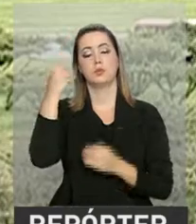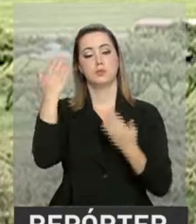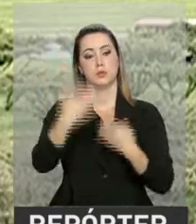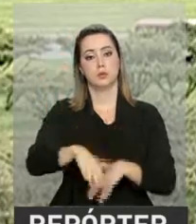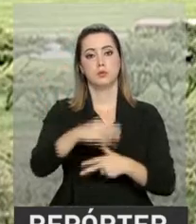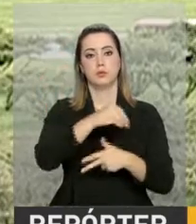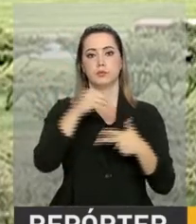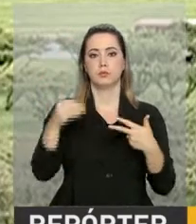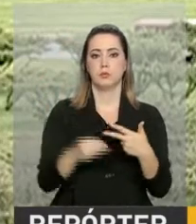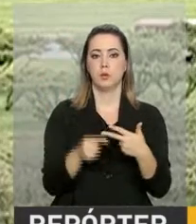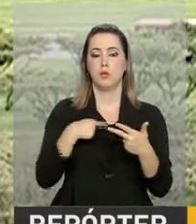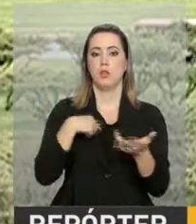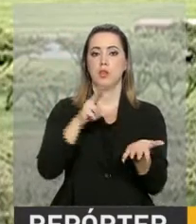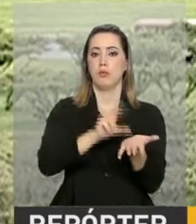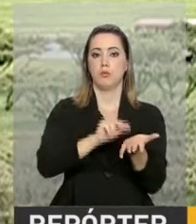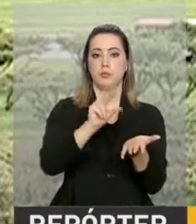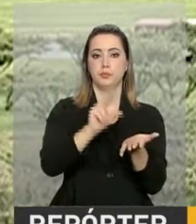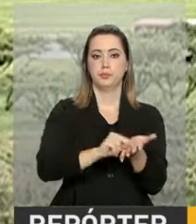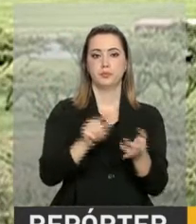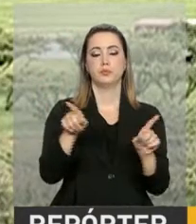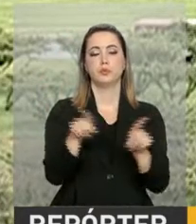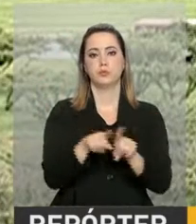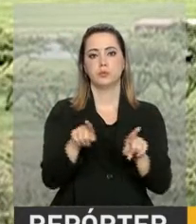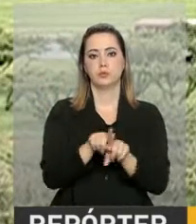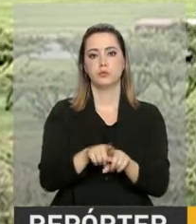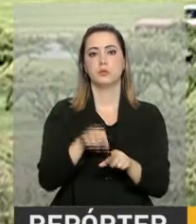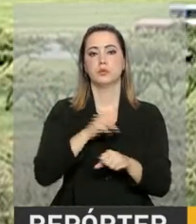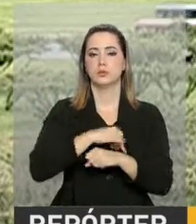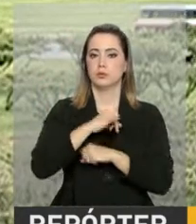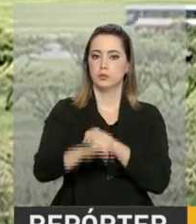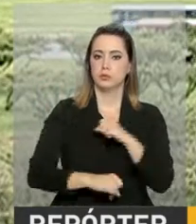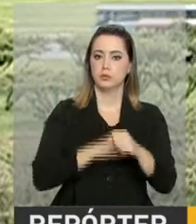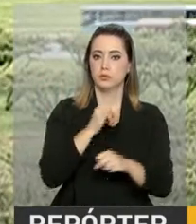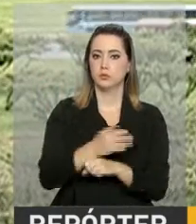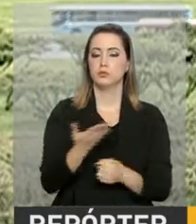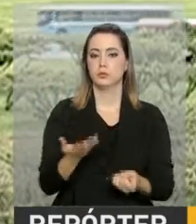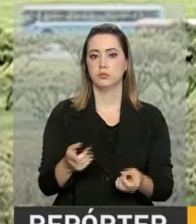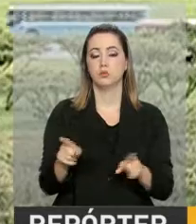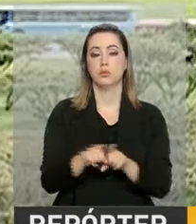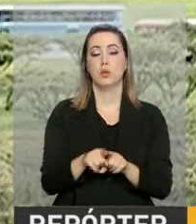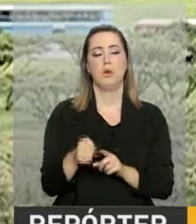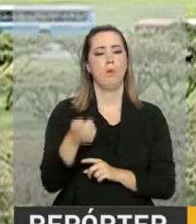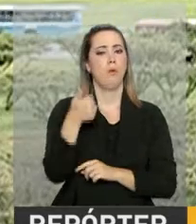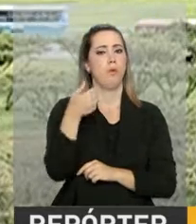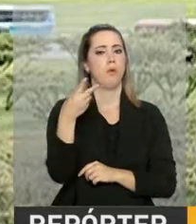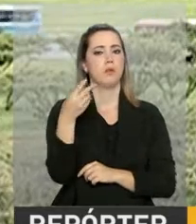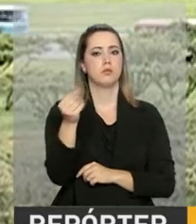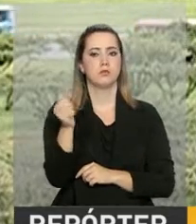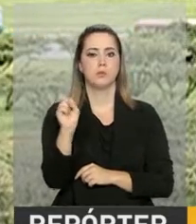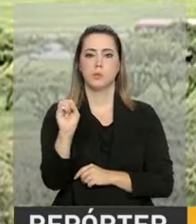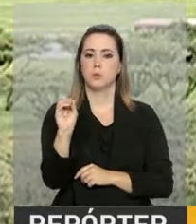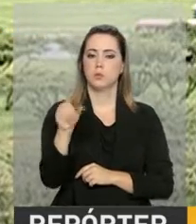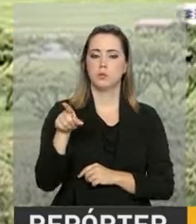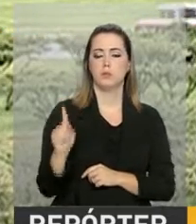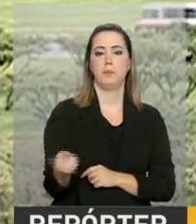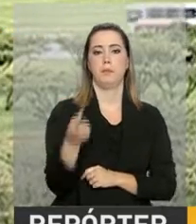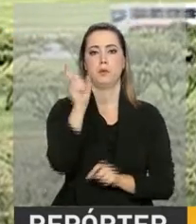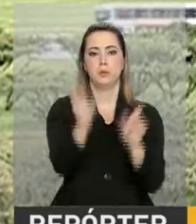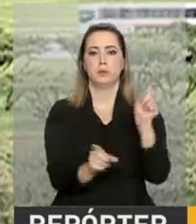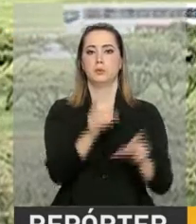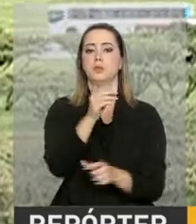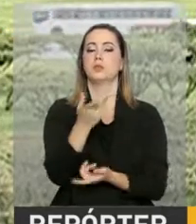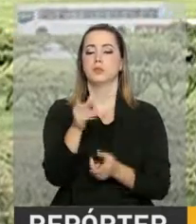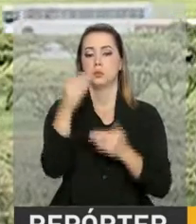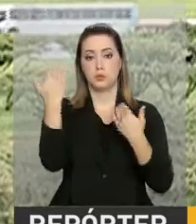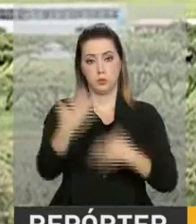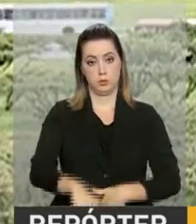meio do aplicativo Enem 2016 e ainda pelo site do INEP na internet. Quase 280 mil estudantes